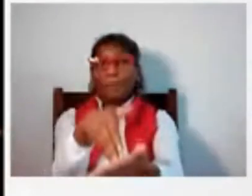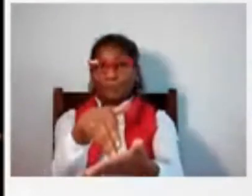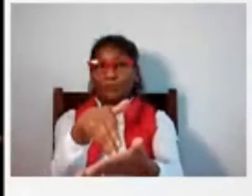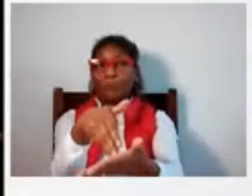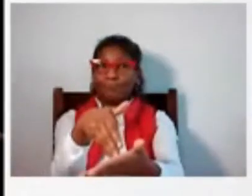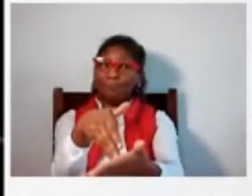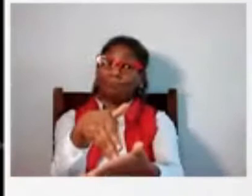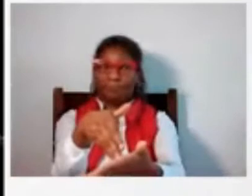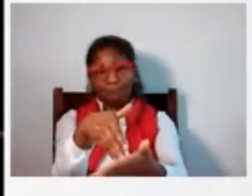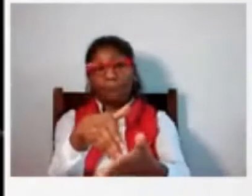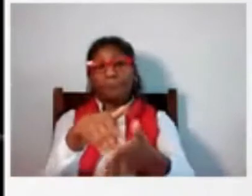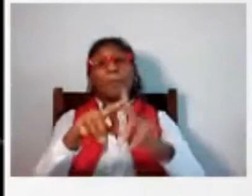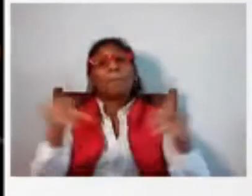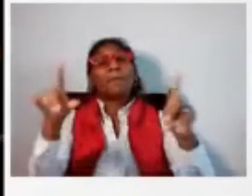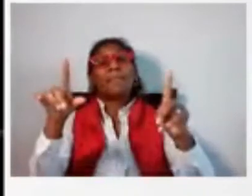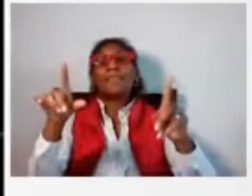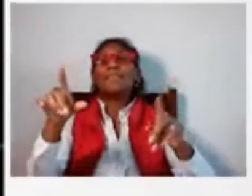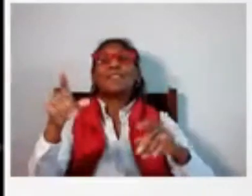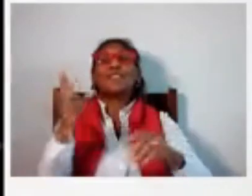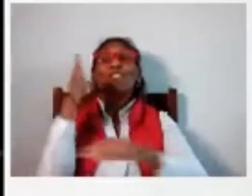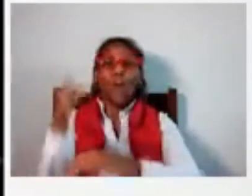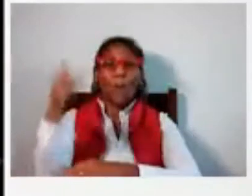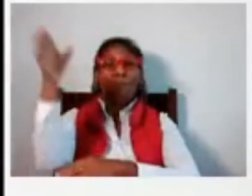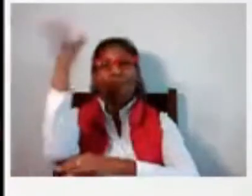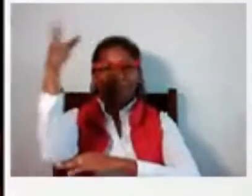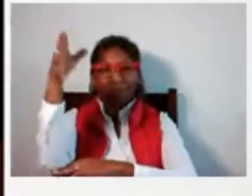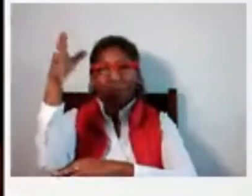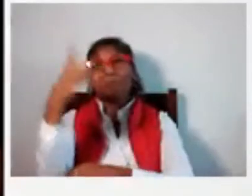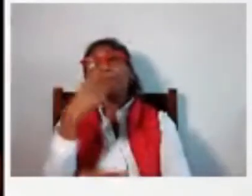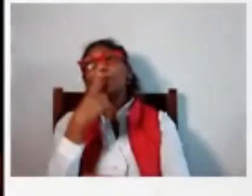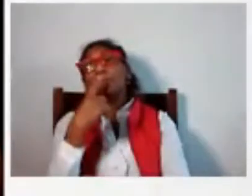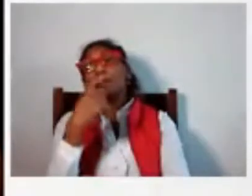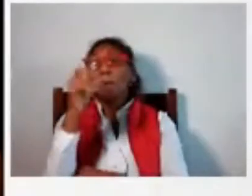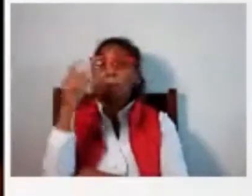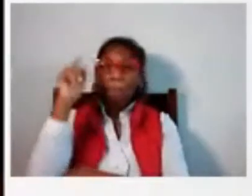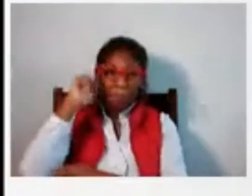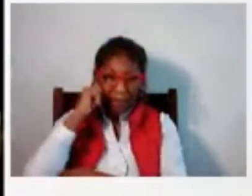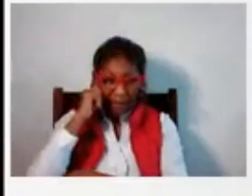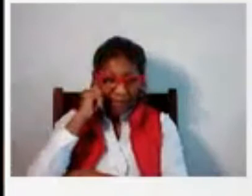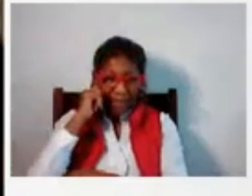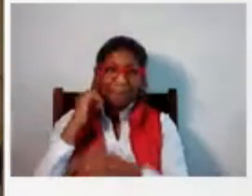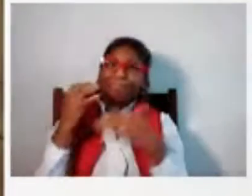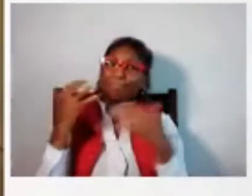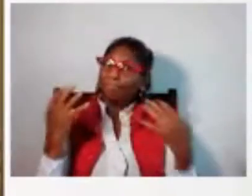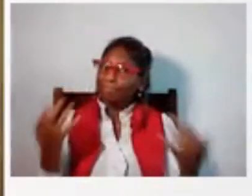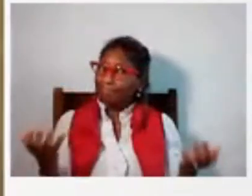sendo levados para a bandeira preta, em alguns casos, ou para a bandeira vermelha. Portanto, né, considerando